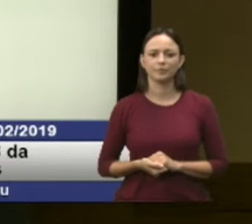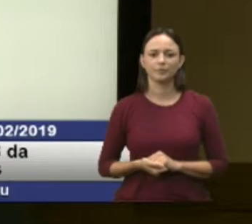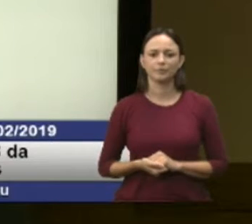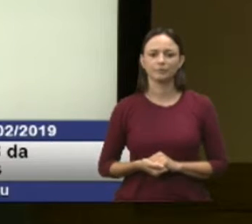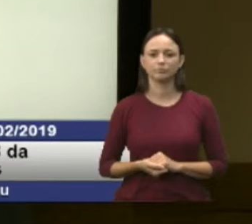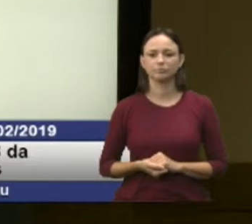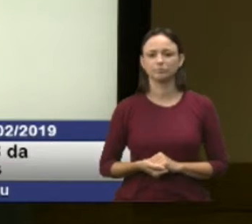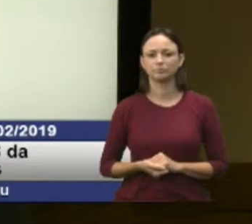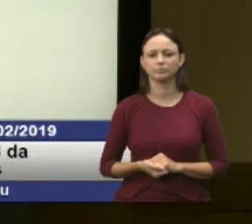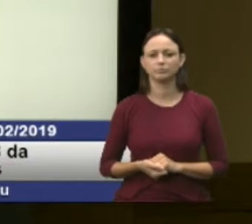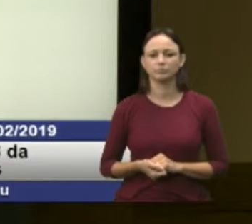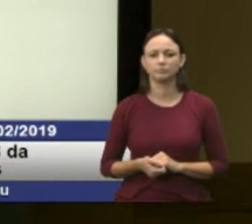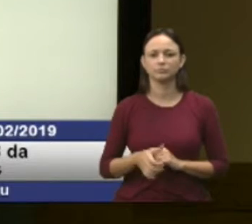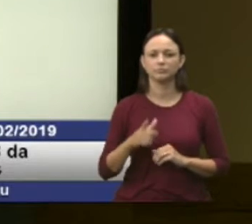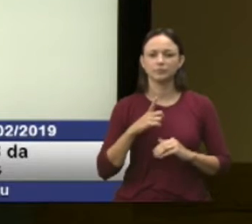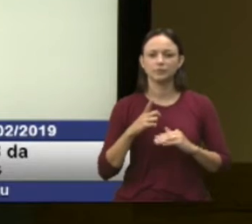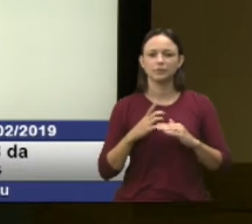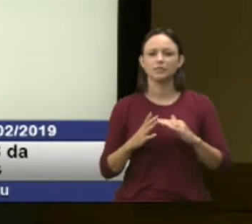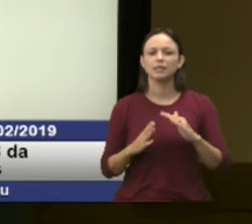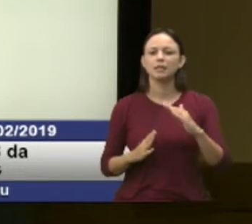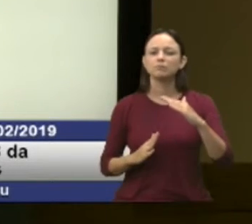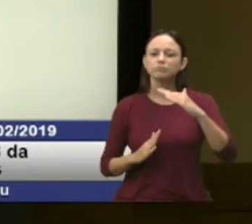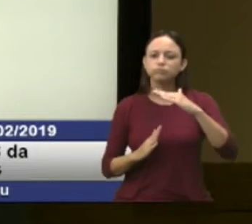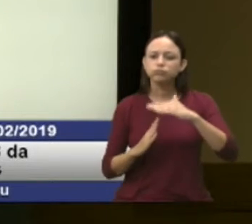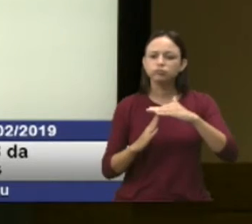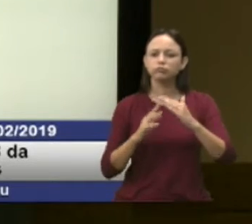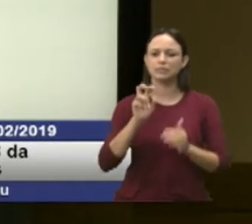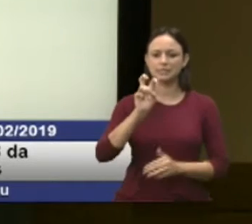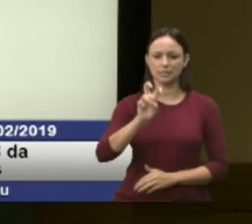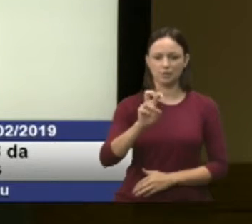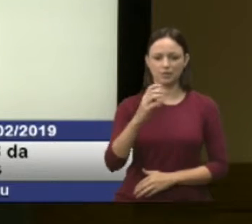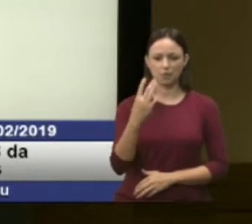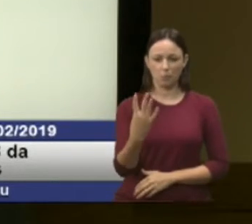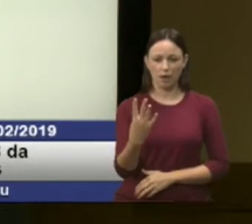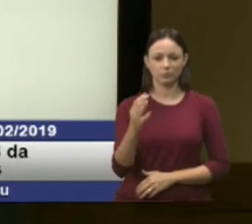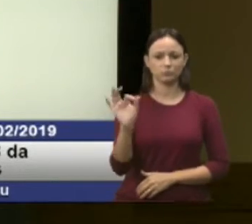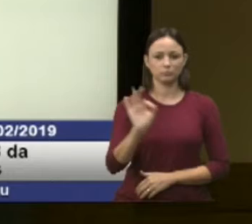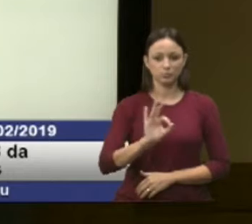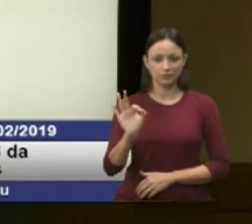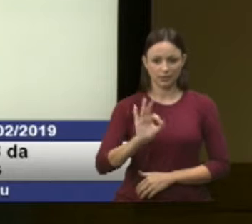com limite máximo seriam 54%.